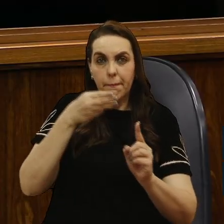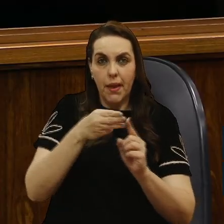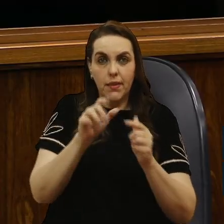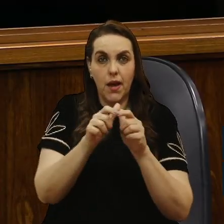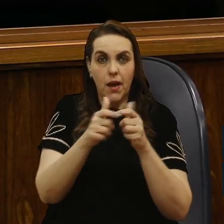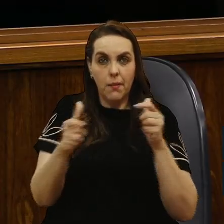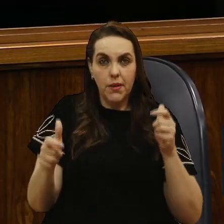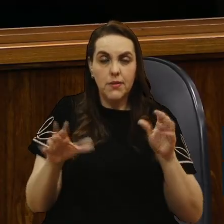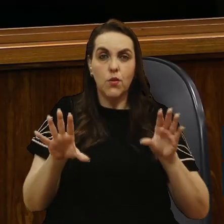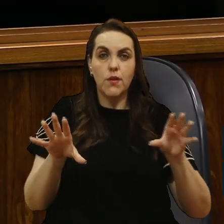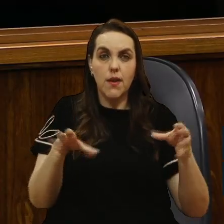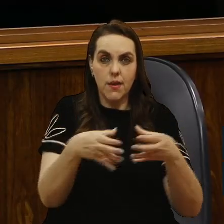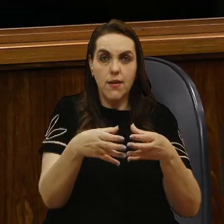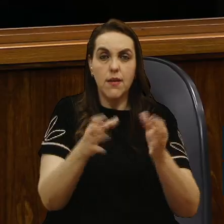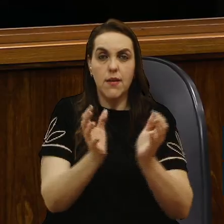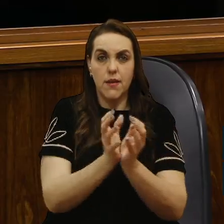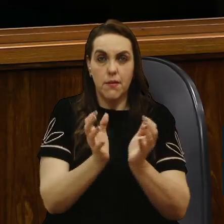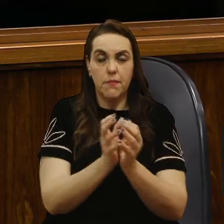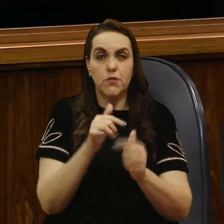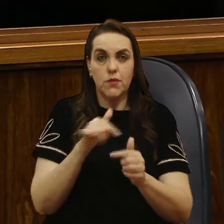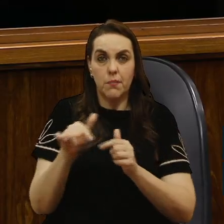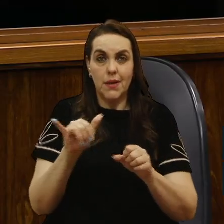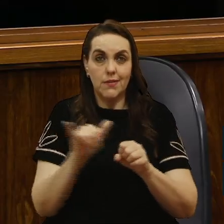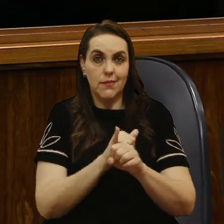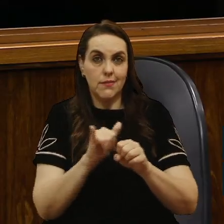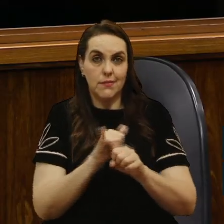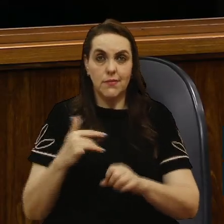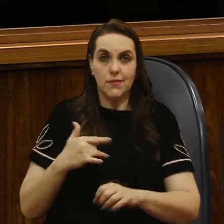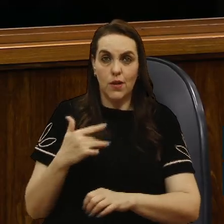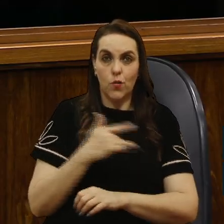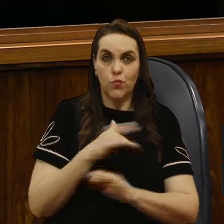de equipes de estratégia de saúde da família?